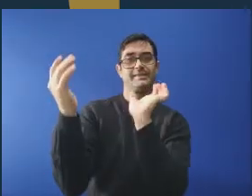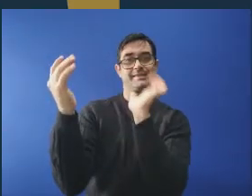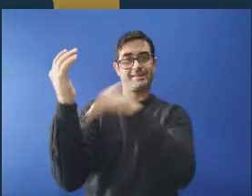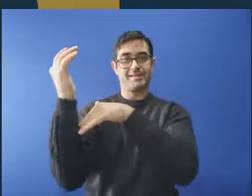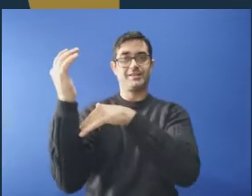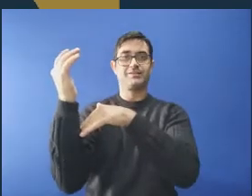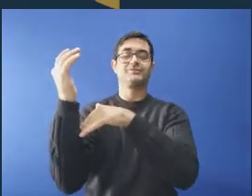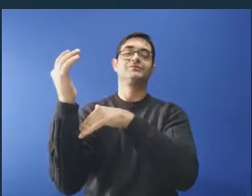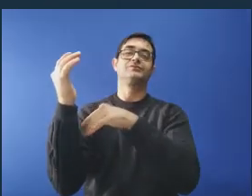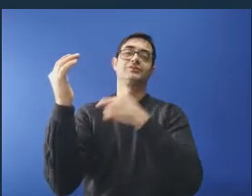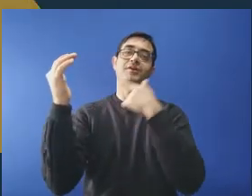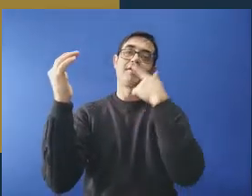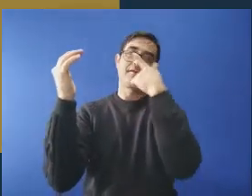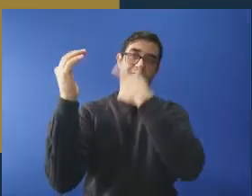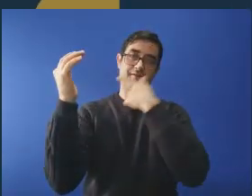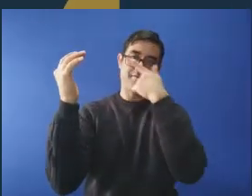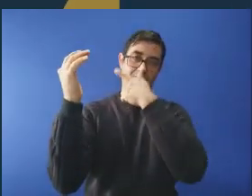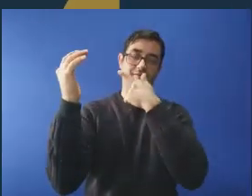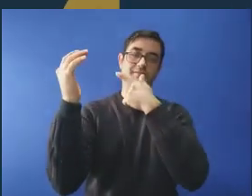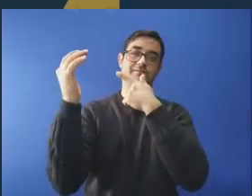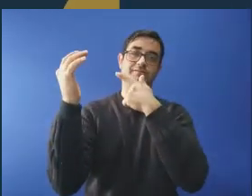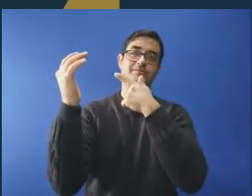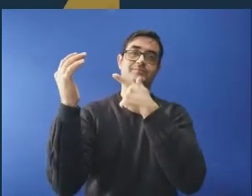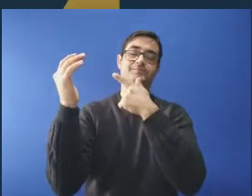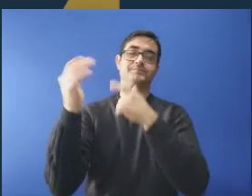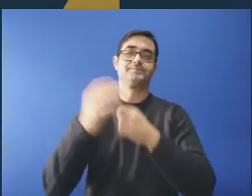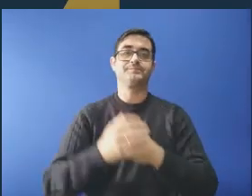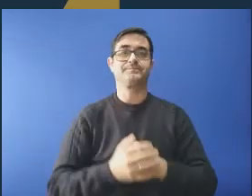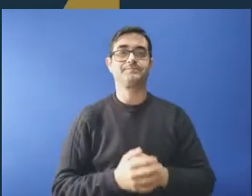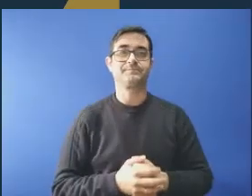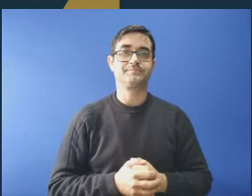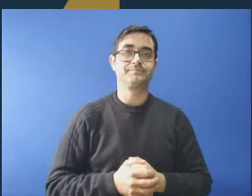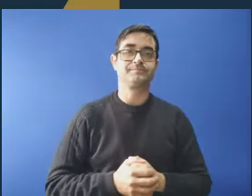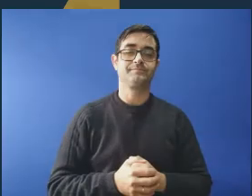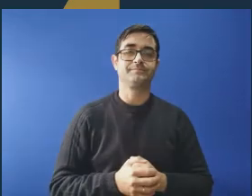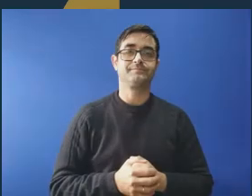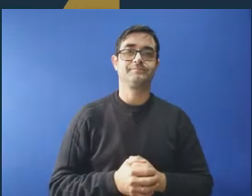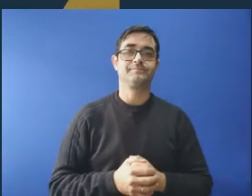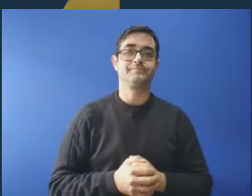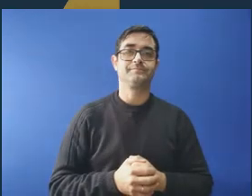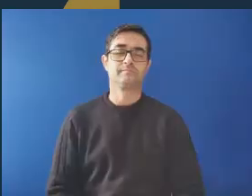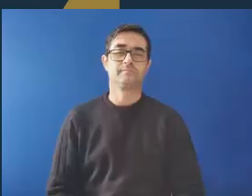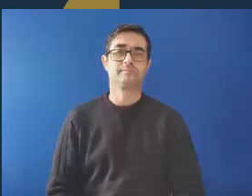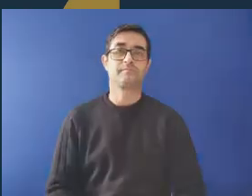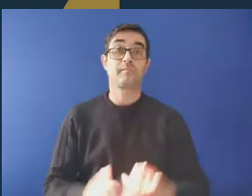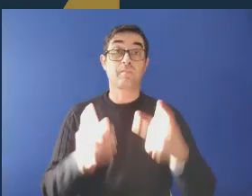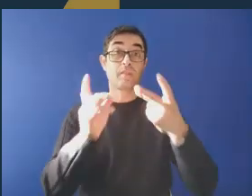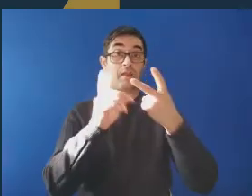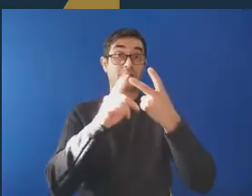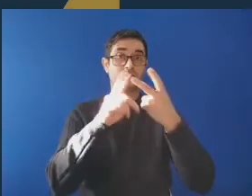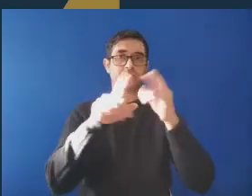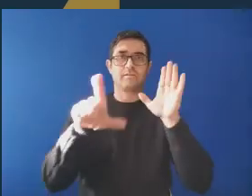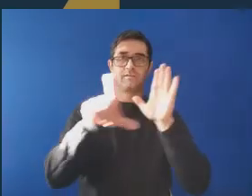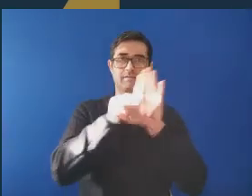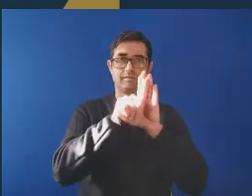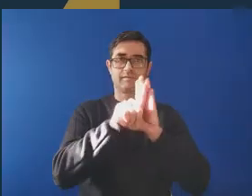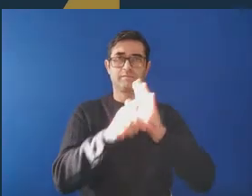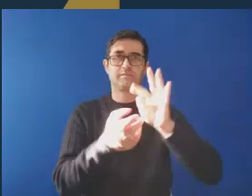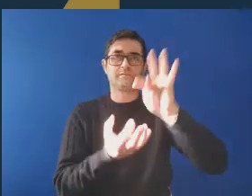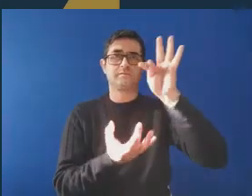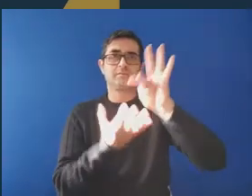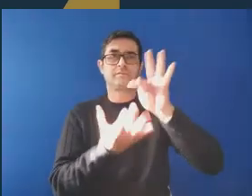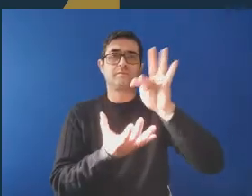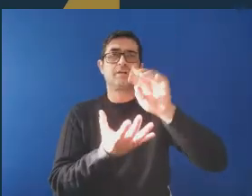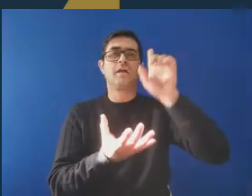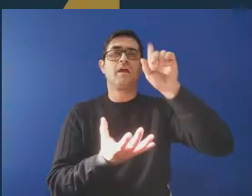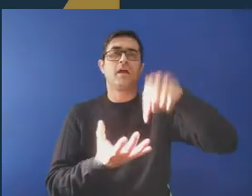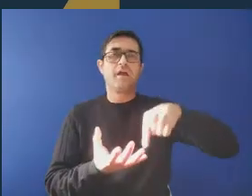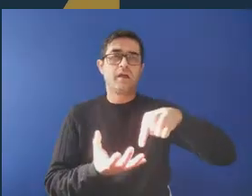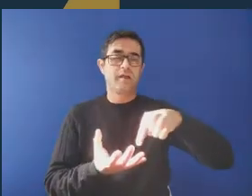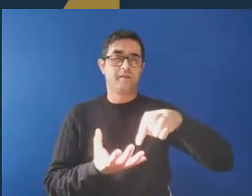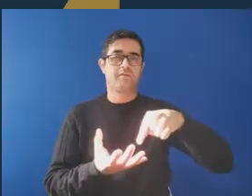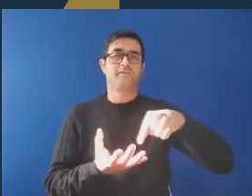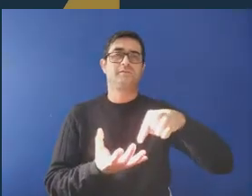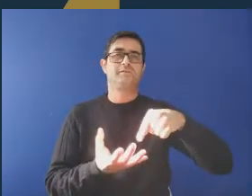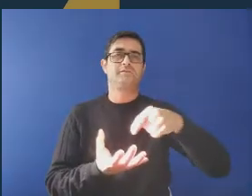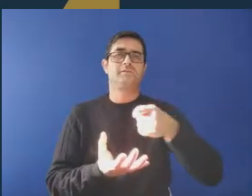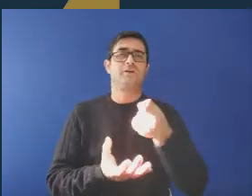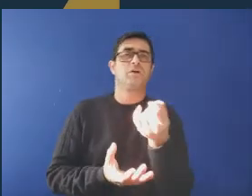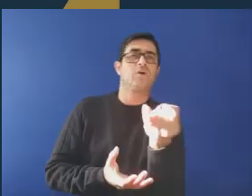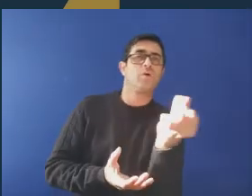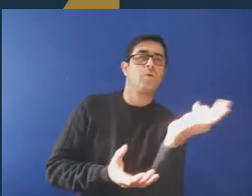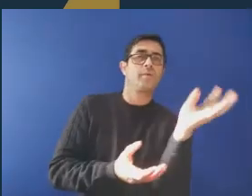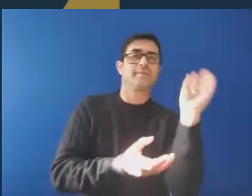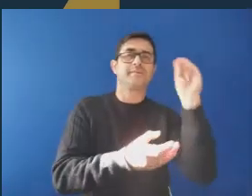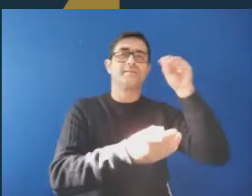forma de energia química. Bom, a segunda lei da termodinâmica ela está ligada à quantidade de entropia que um sistema tem.